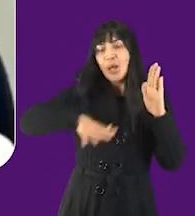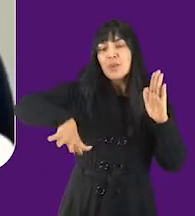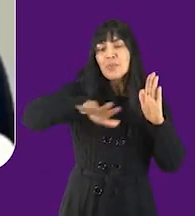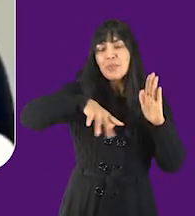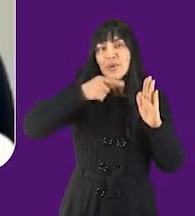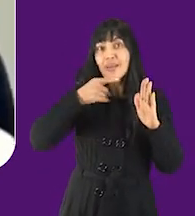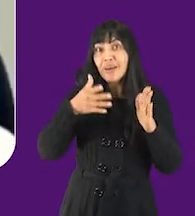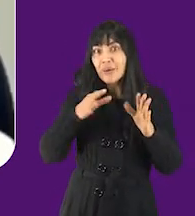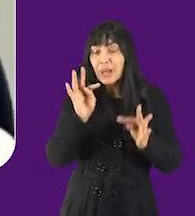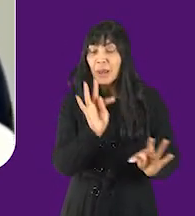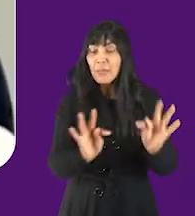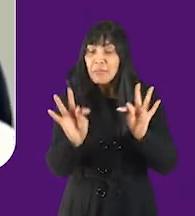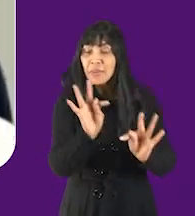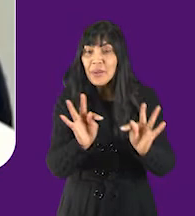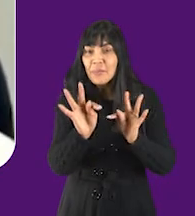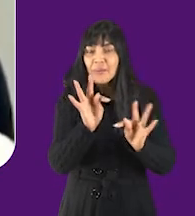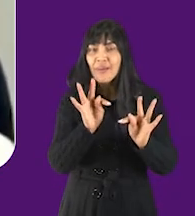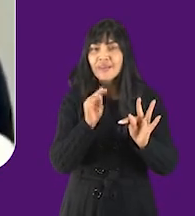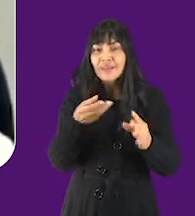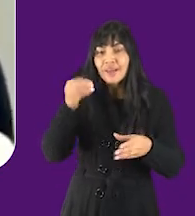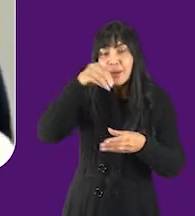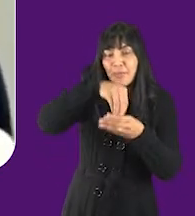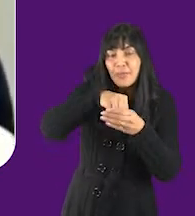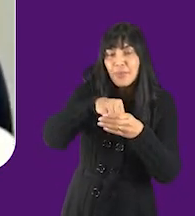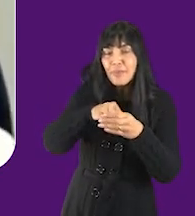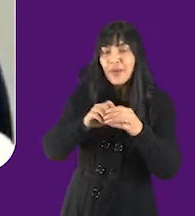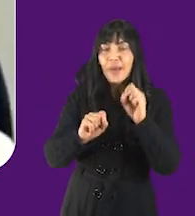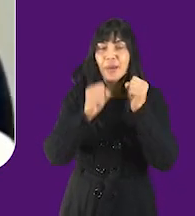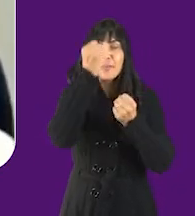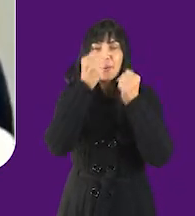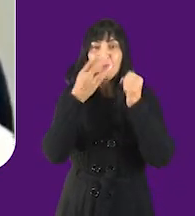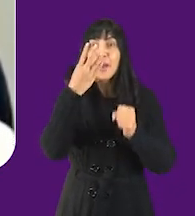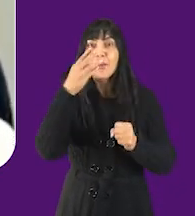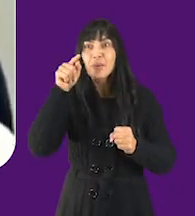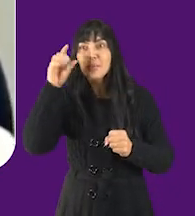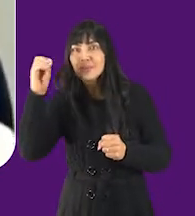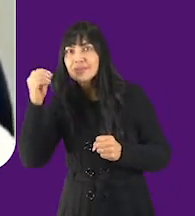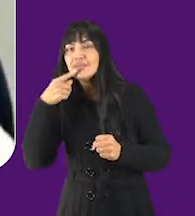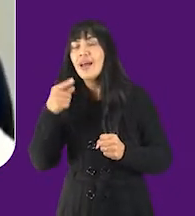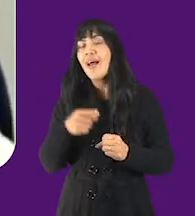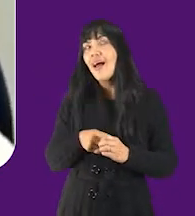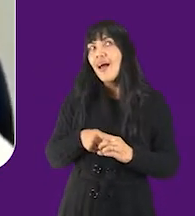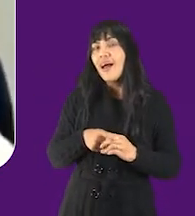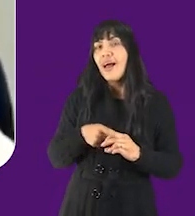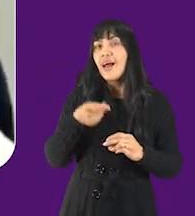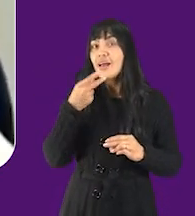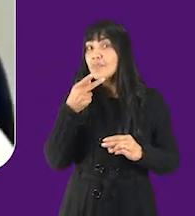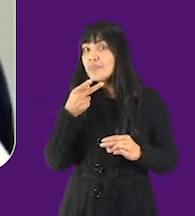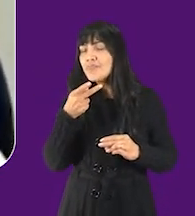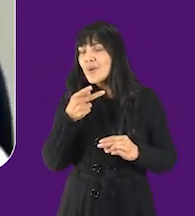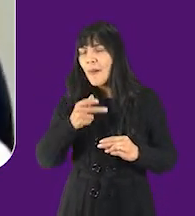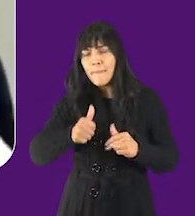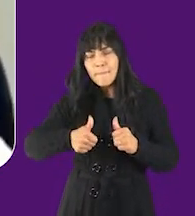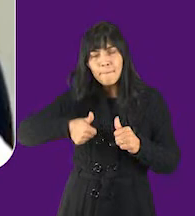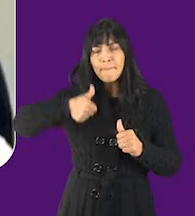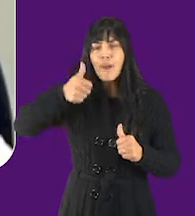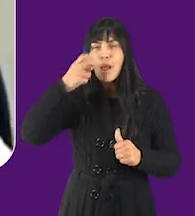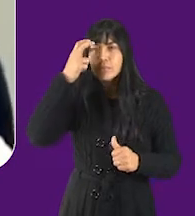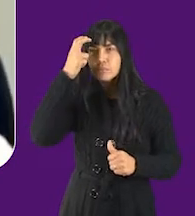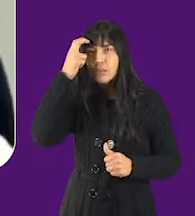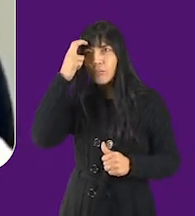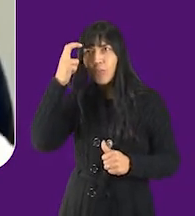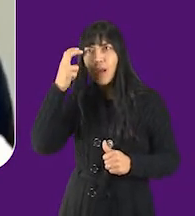com o avanço das tecnologias digitais associadas à indústria 4.0, a gestão da indústria pode ser feita de forma ainda mais